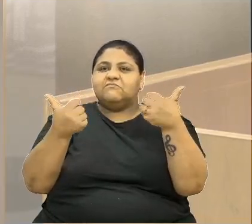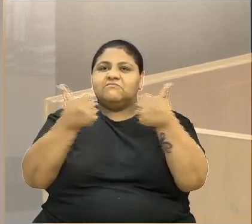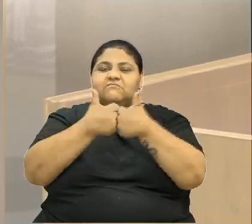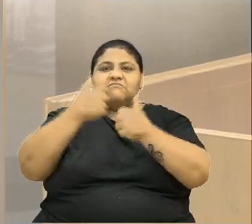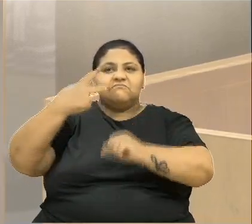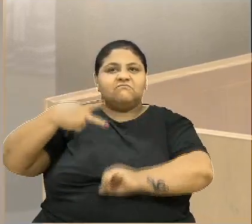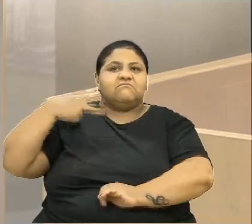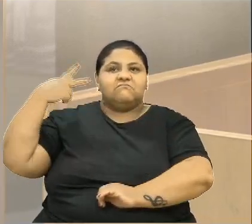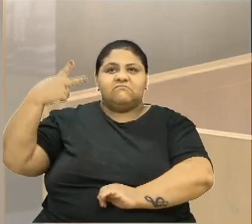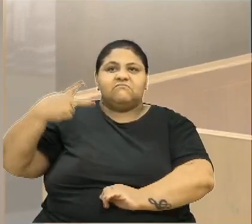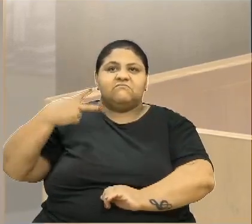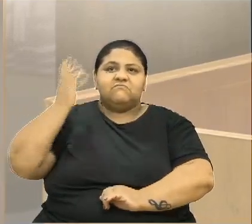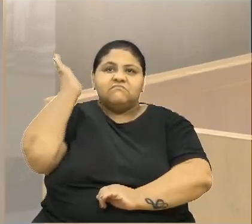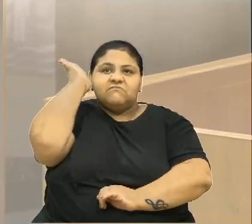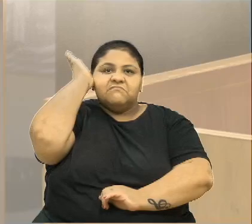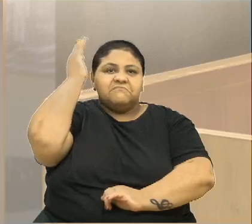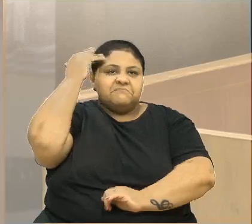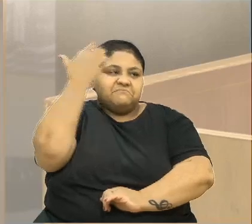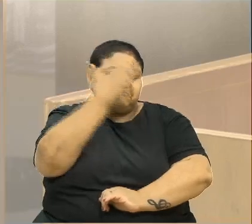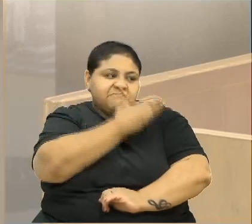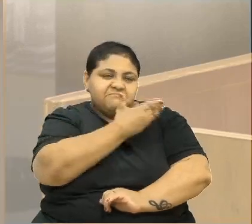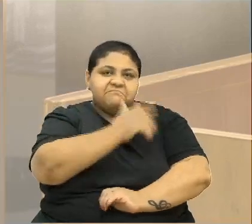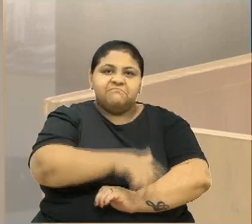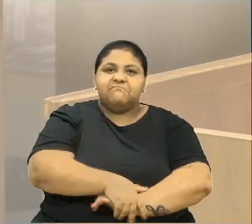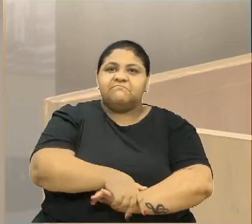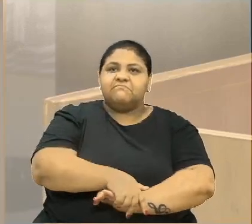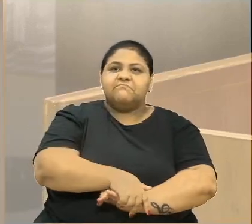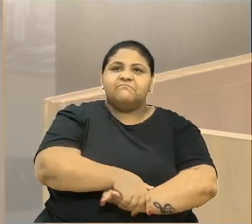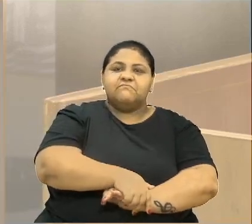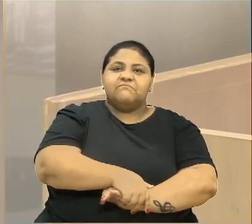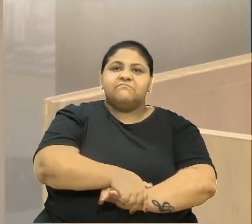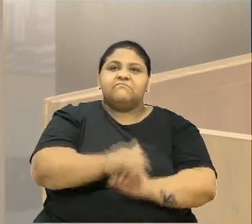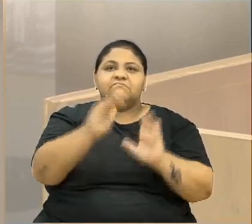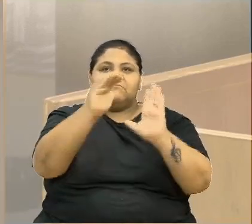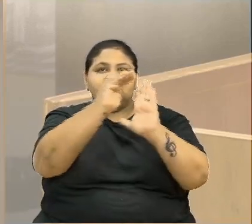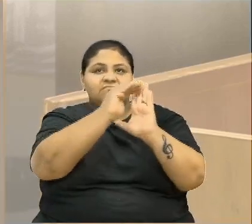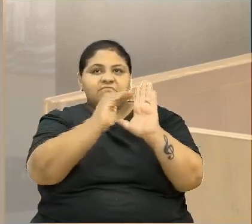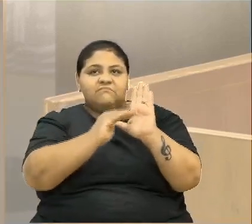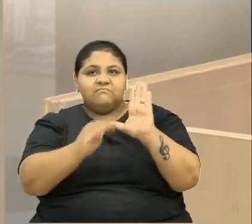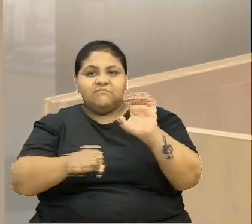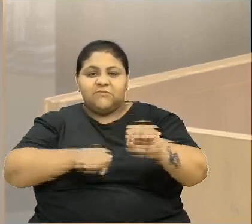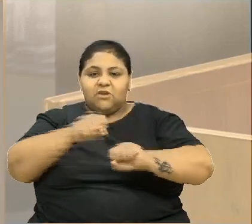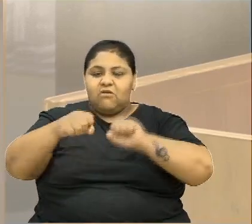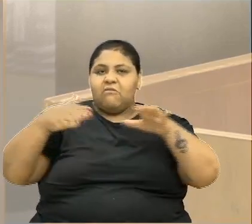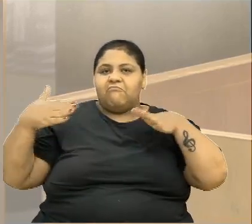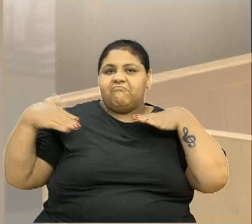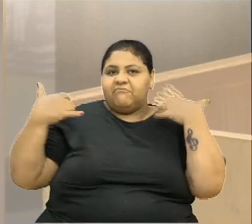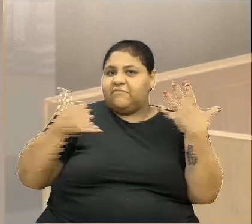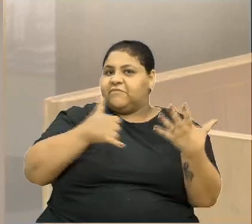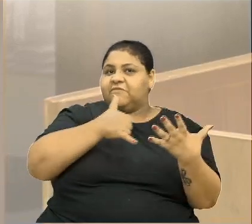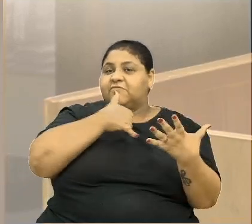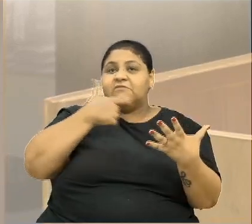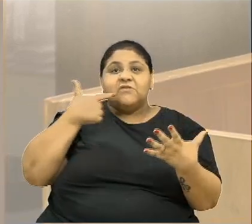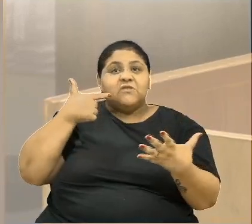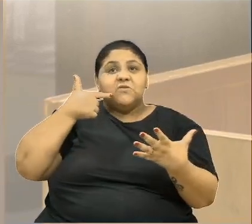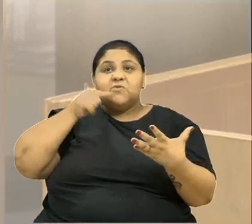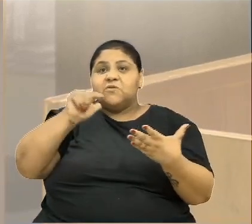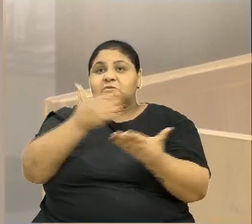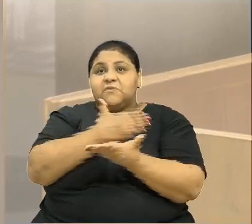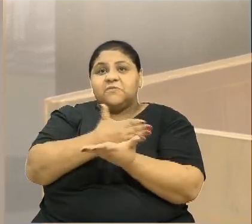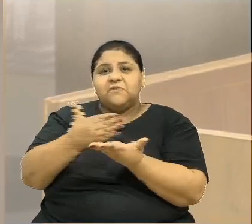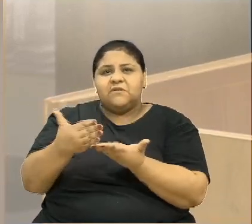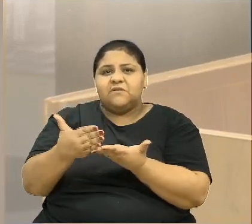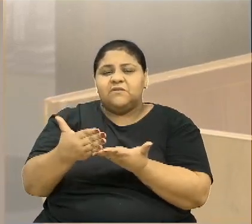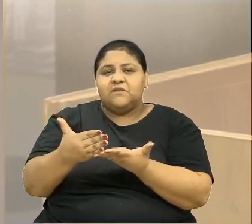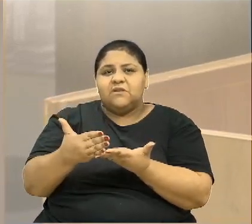vereador Felipe Gremelmaier, né, a questão dos roteiros de cicloturismo, Felipe, que infelizmente não conseguimos inaugurar, a previsão